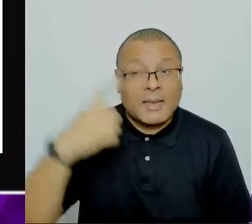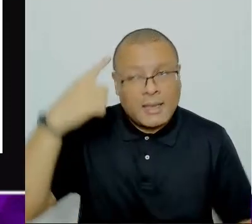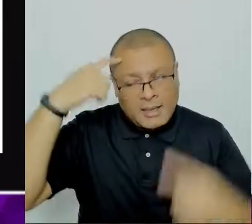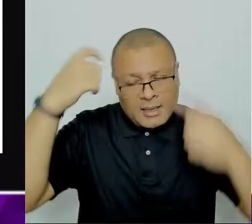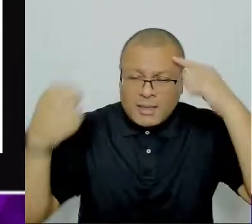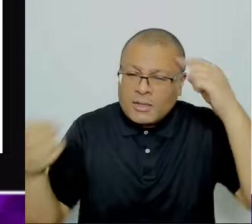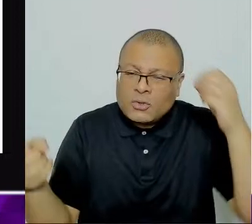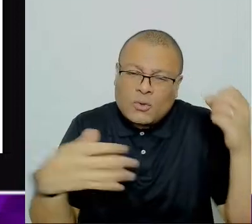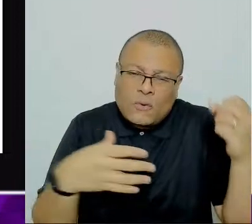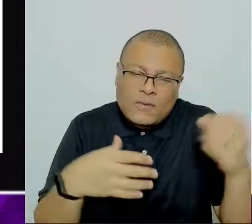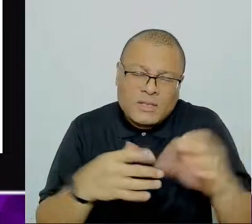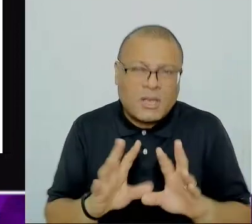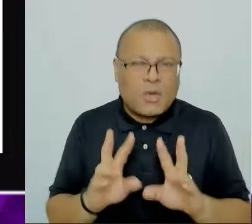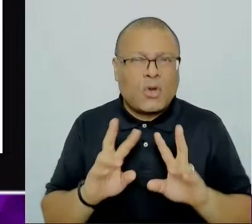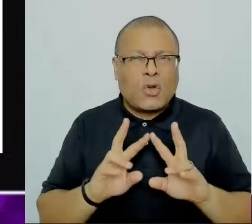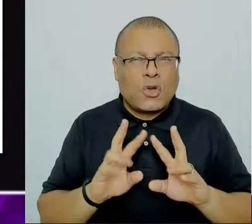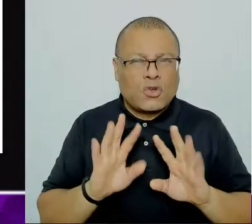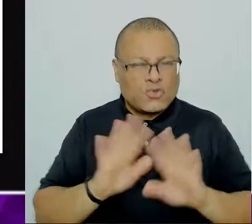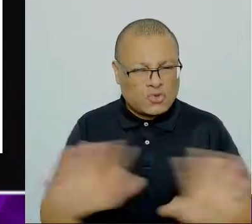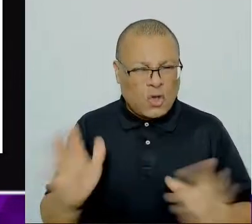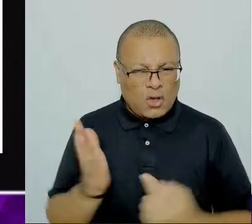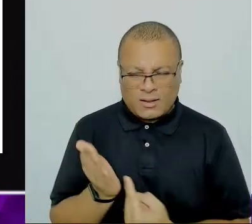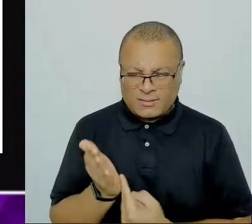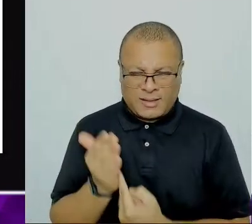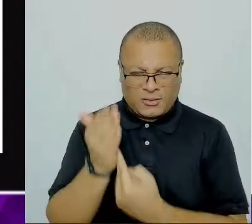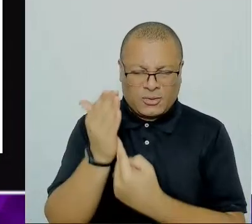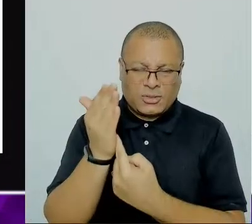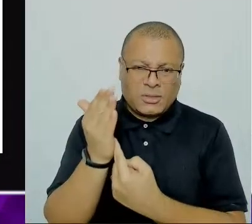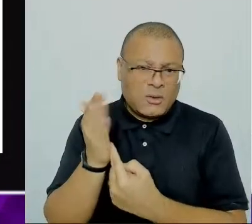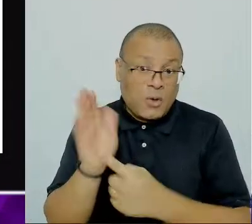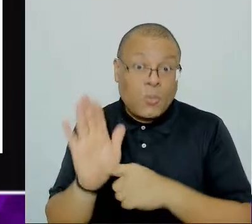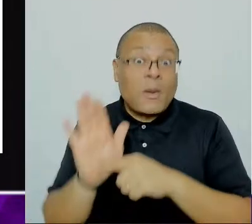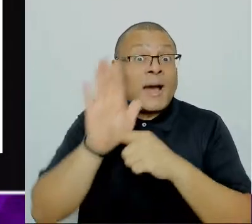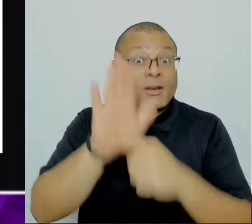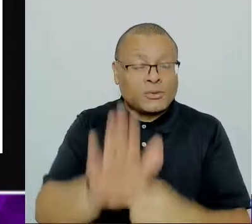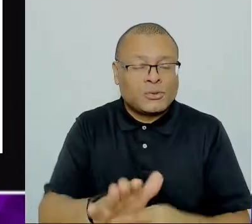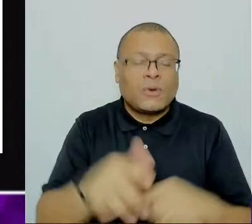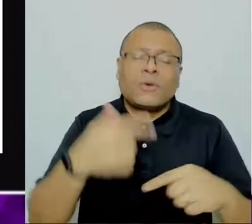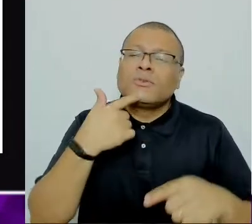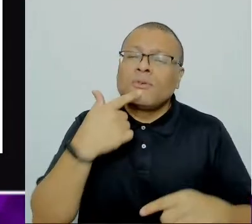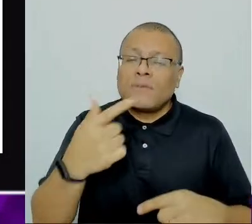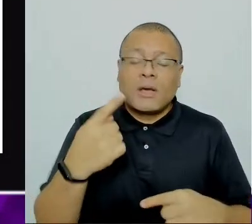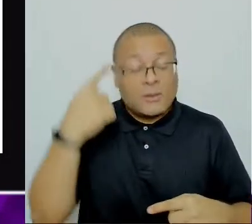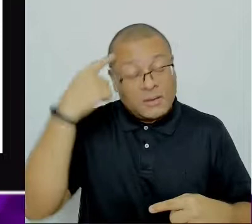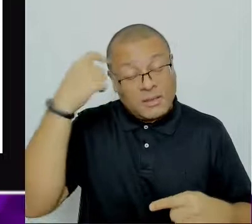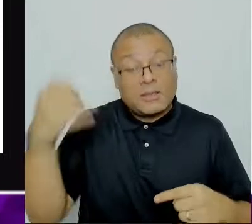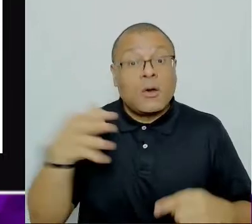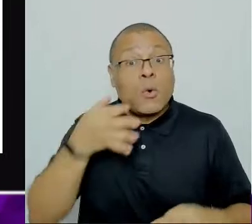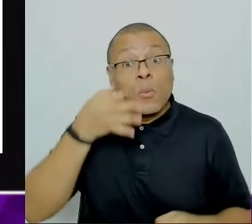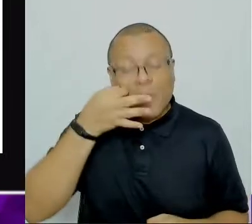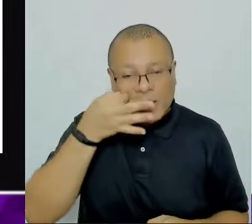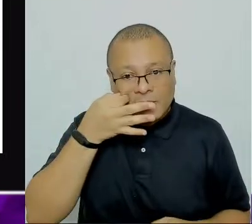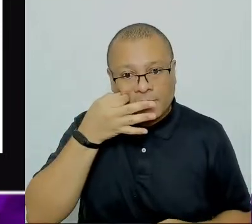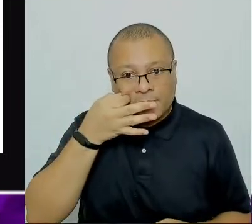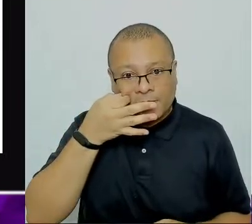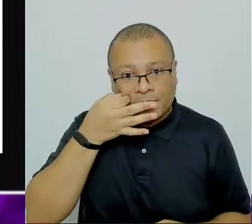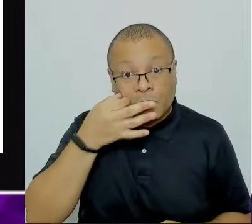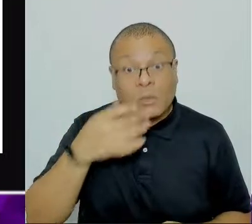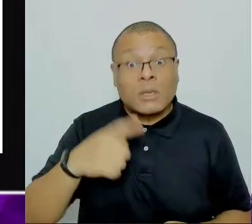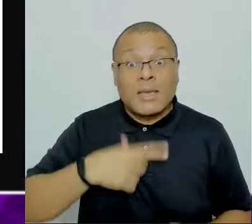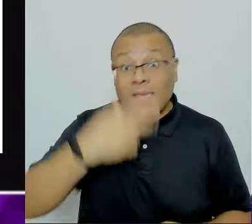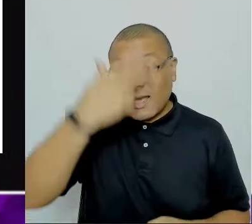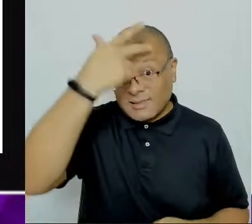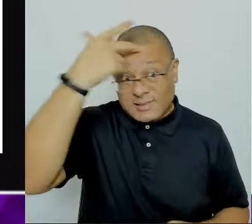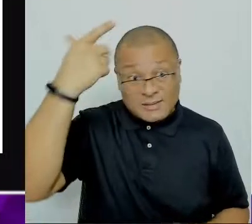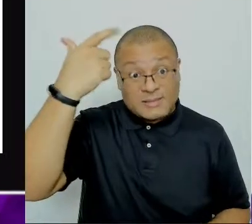é só tecnologia, né? A tecnologia é o meio. Então, o que eu tenho falado é muito da inovação humanizada, a inovação que vem das pessoas. E